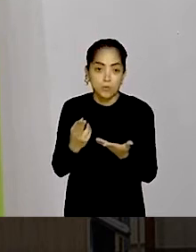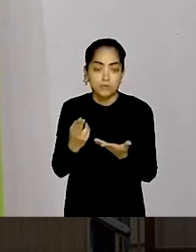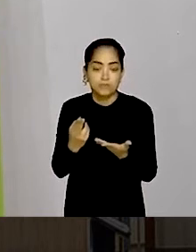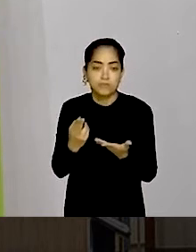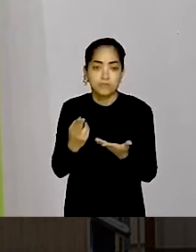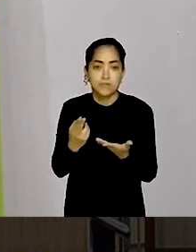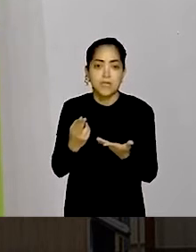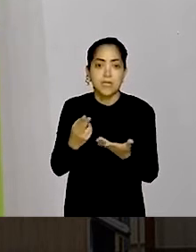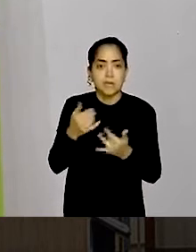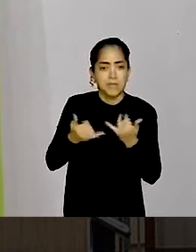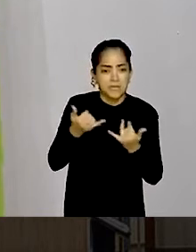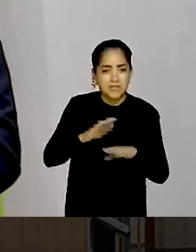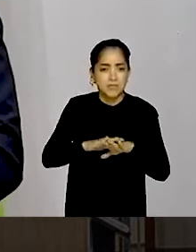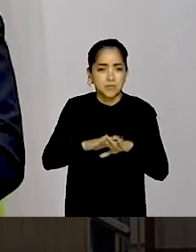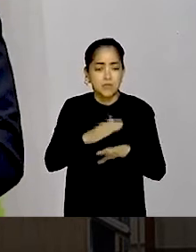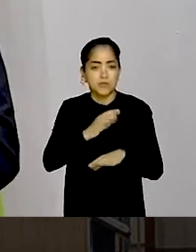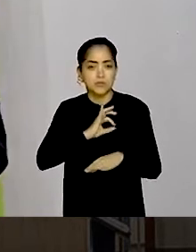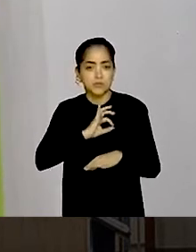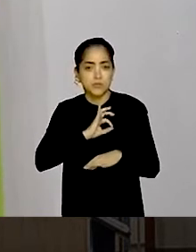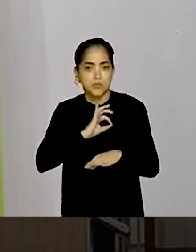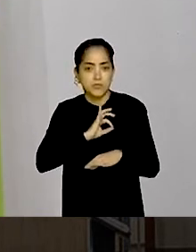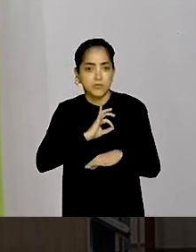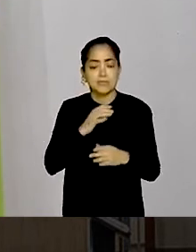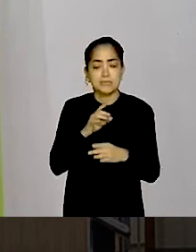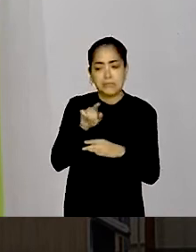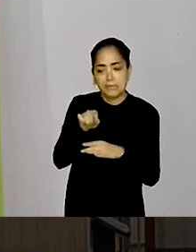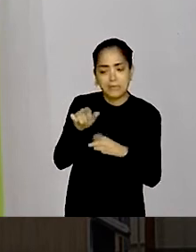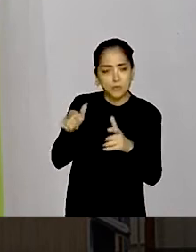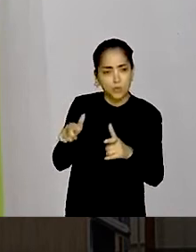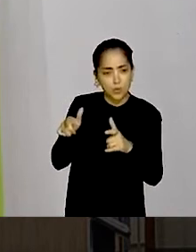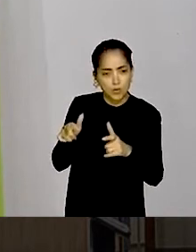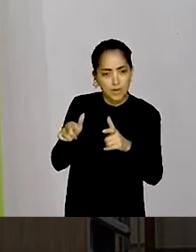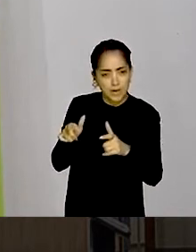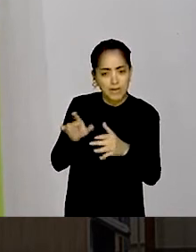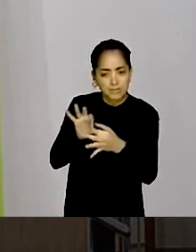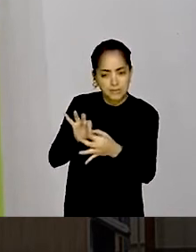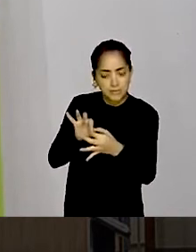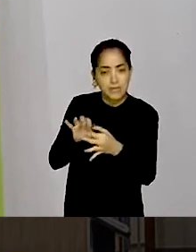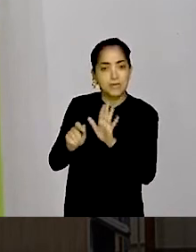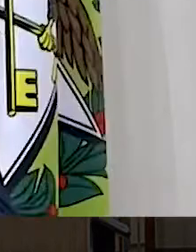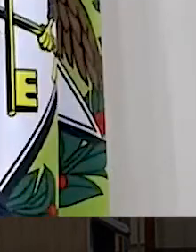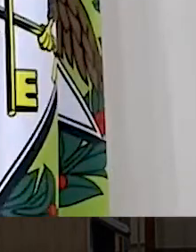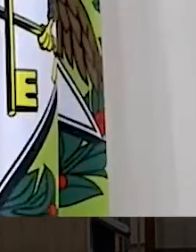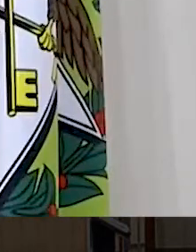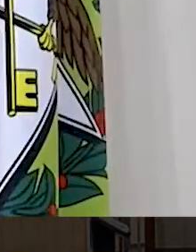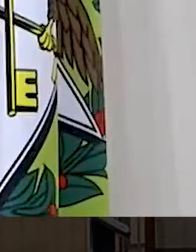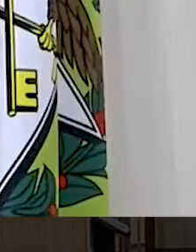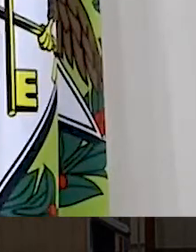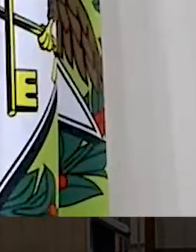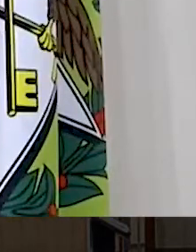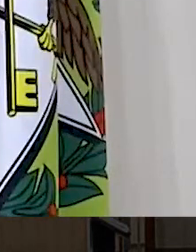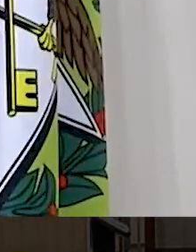feitas brincadeiras pelos policiais, dando conotação de que ali está ligado ao tráfico de drogas, ao crime. Será que tem